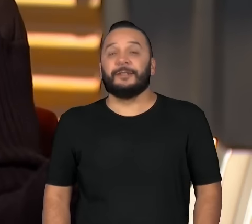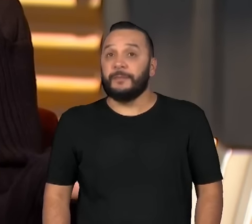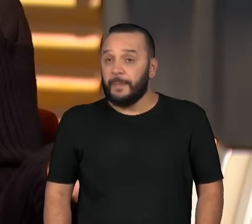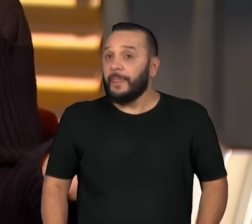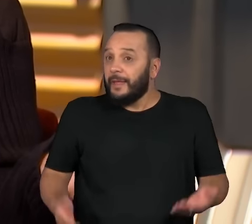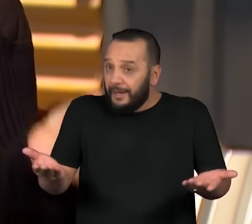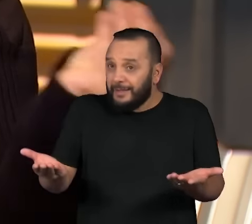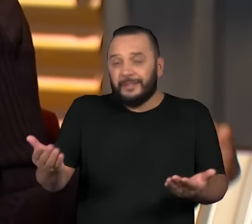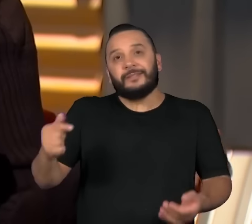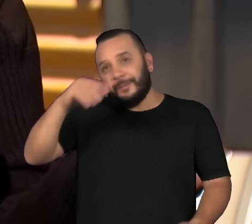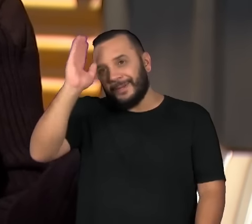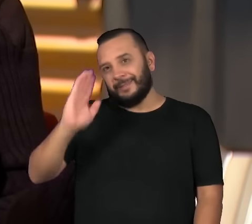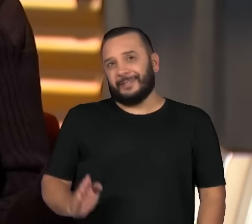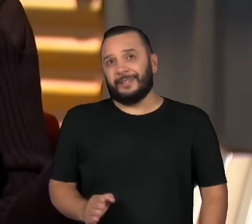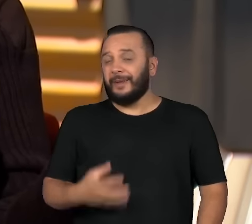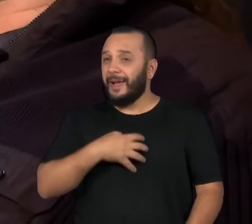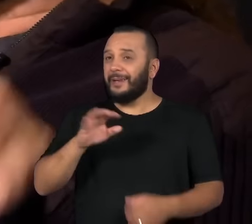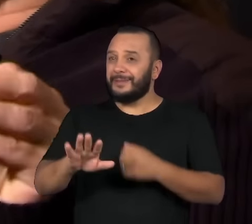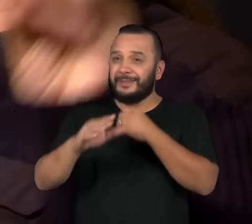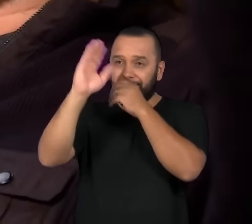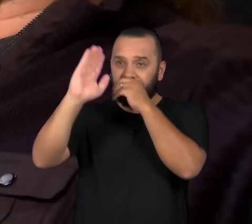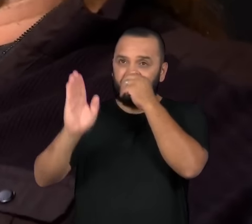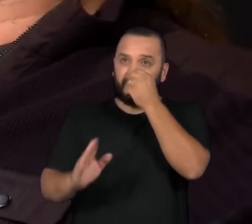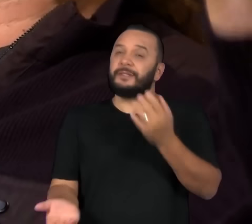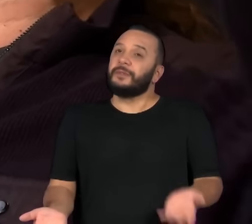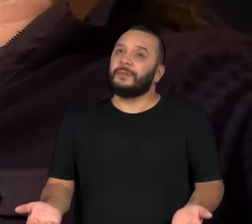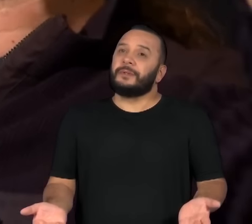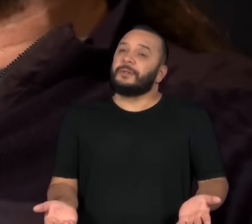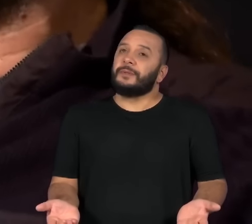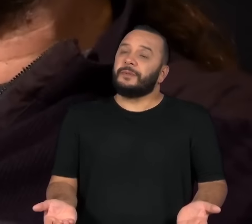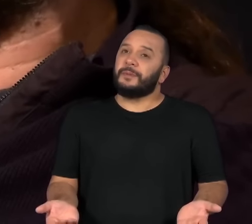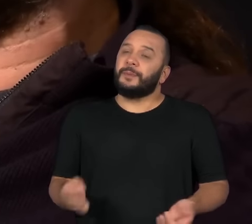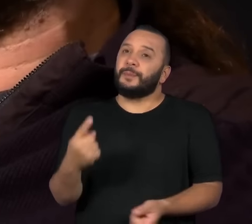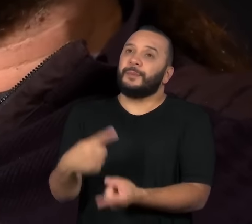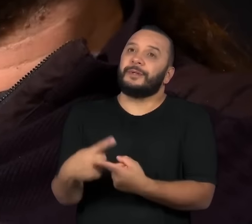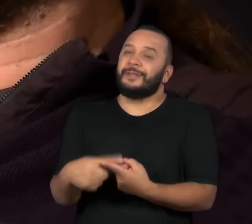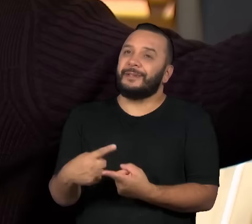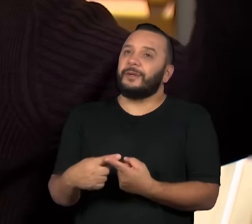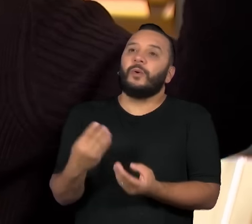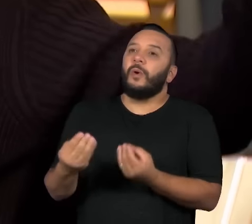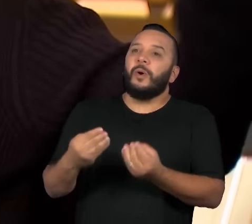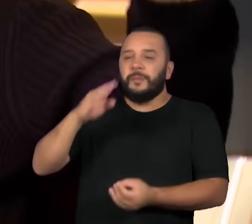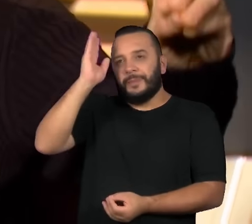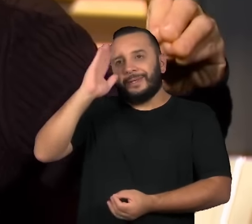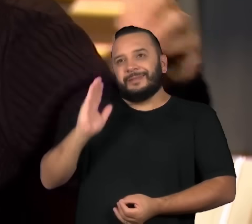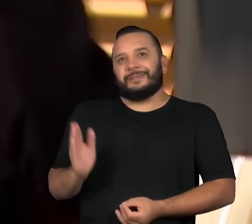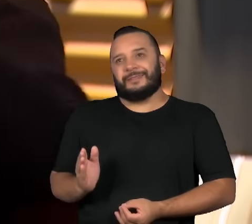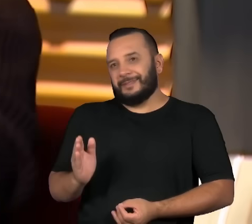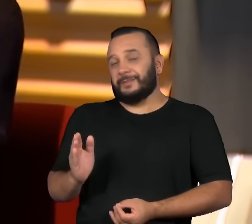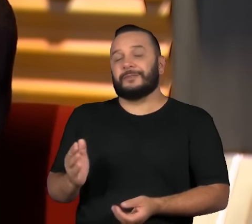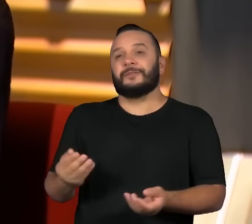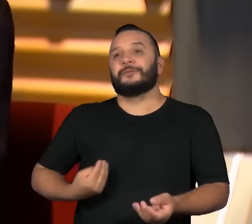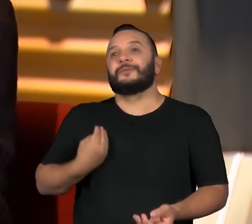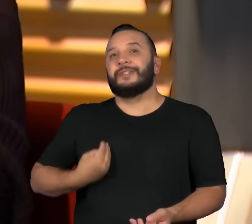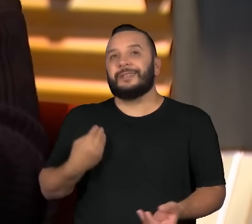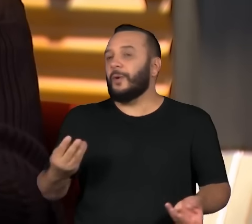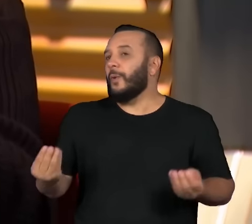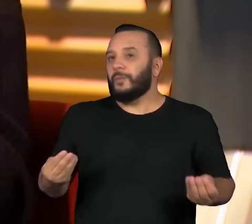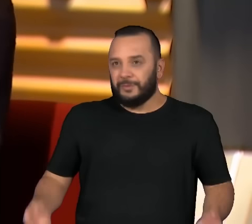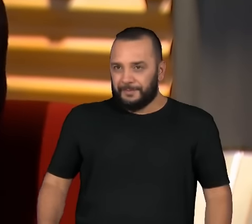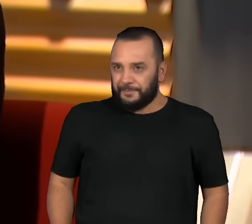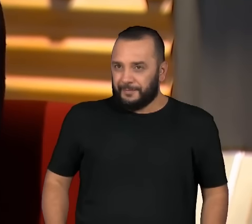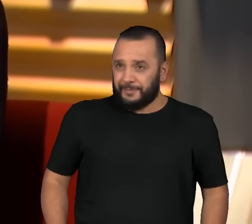Isso é o Brasil. Incrível. Isso é o Brasil. É. Vê a possibilidade do que o Brasil pode ser. Para celebrar a vida através da morte. Isso. A